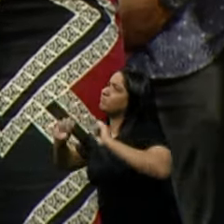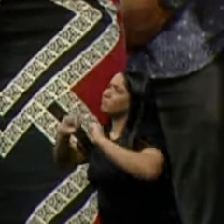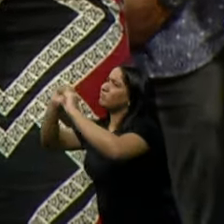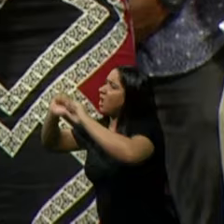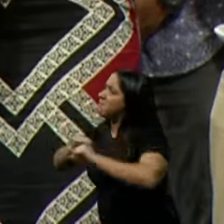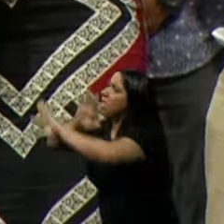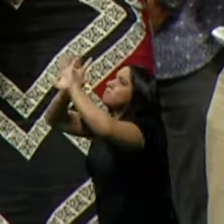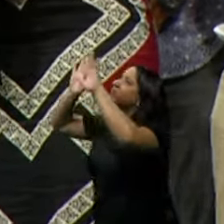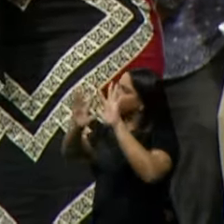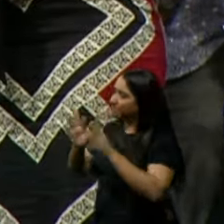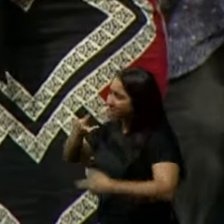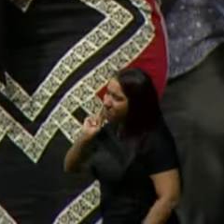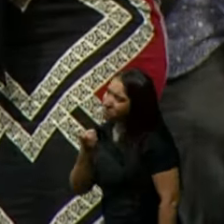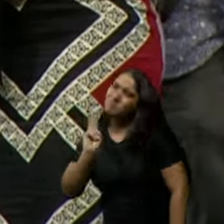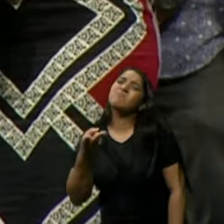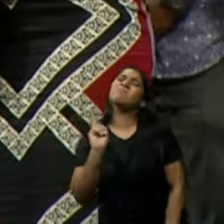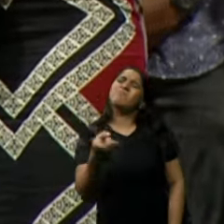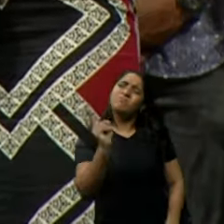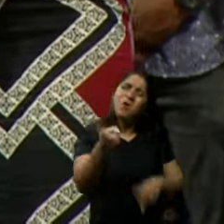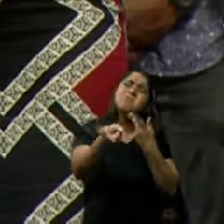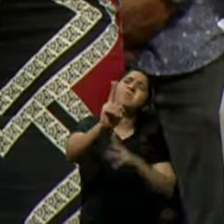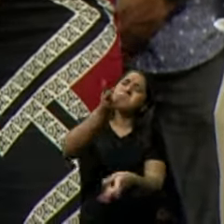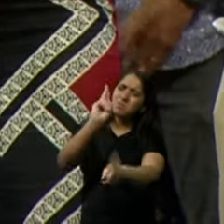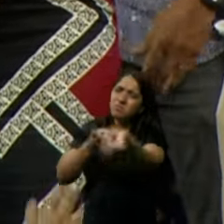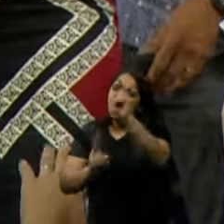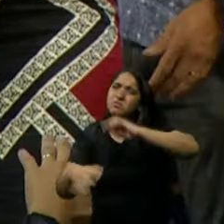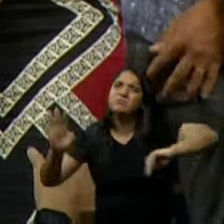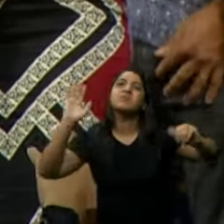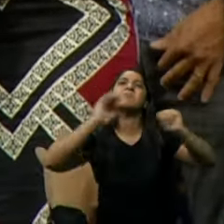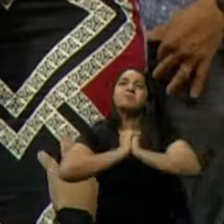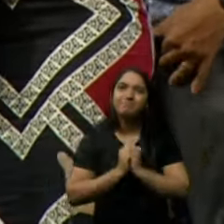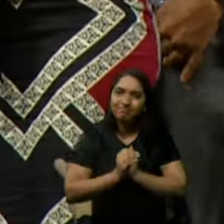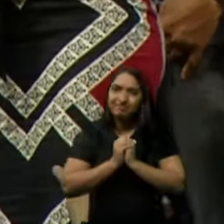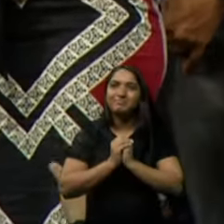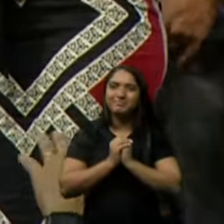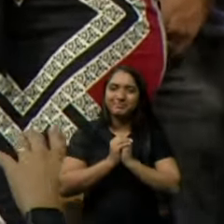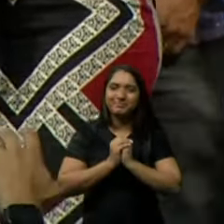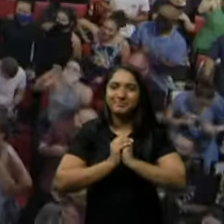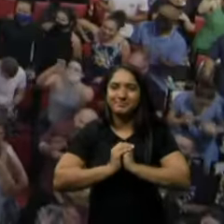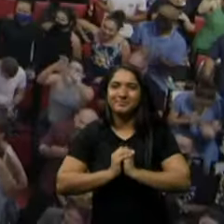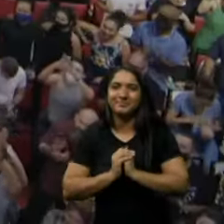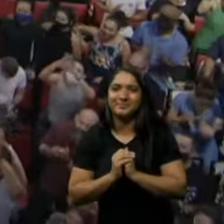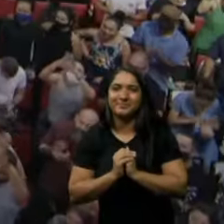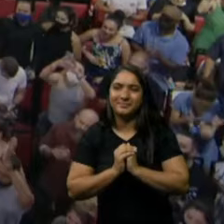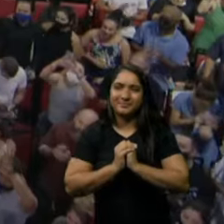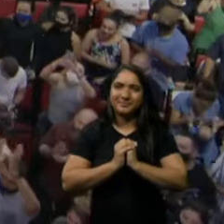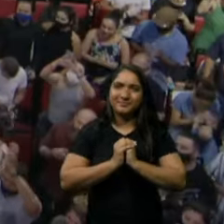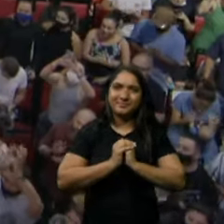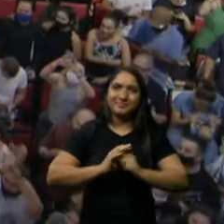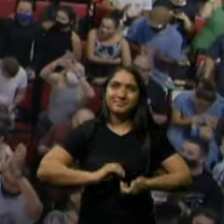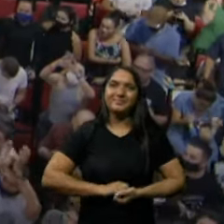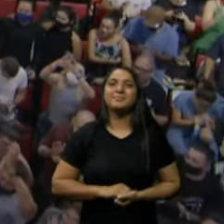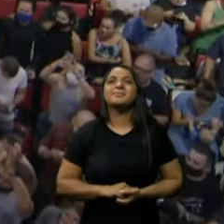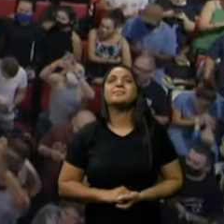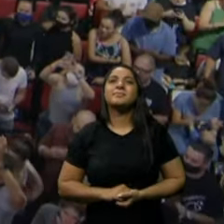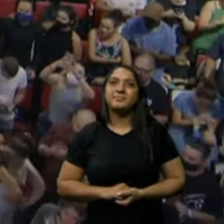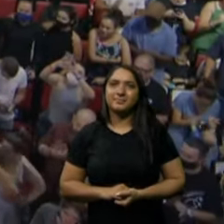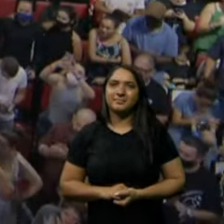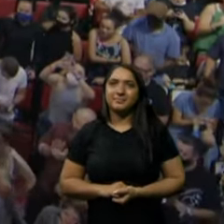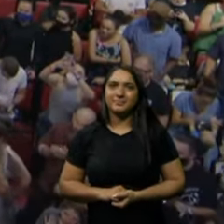o poder EA Glória Amém um E aí